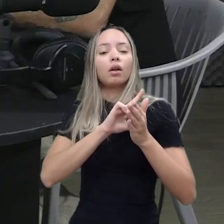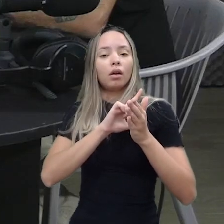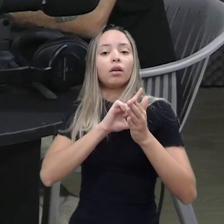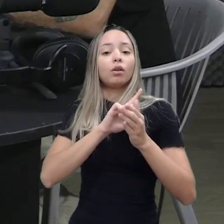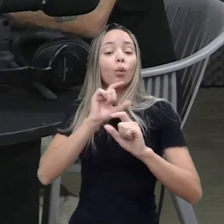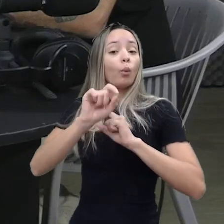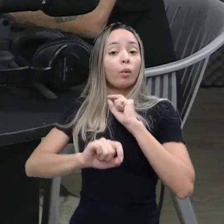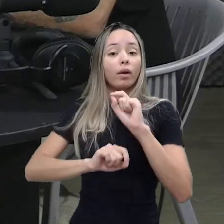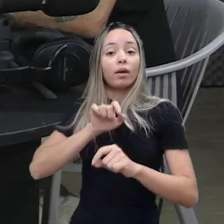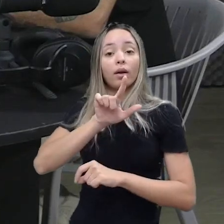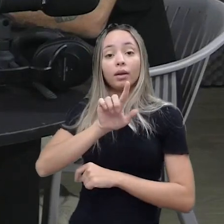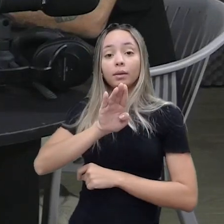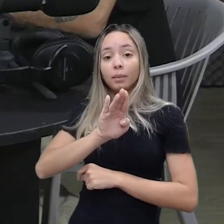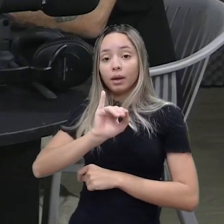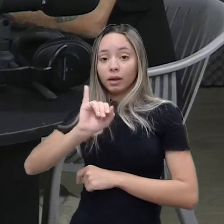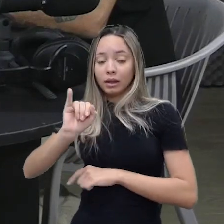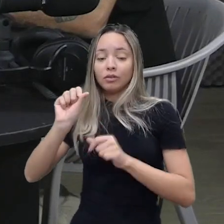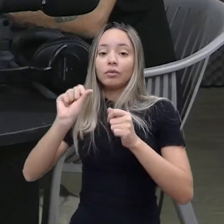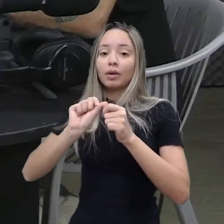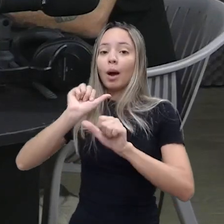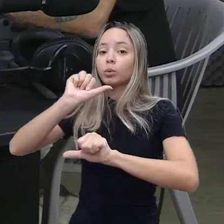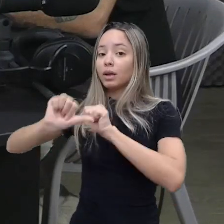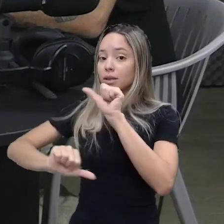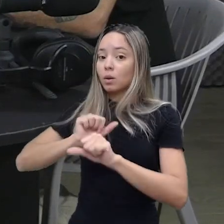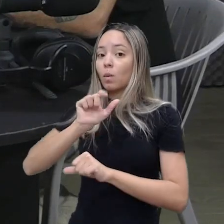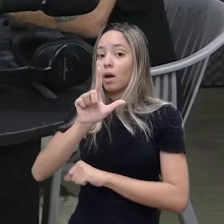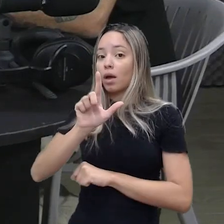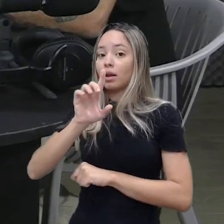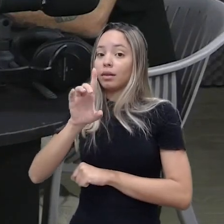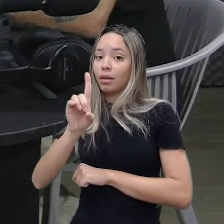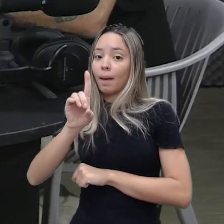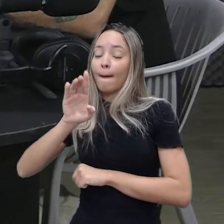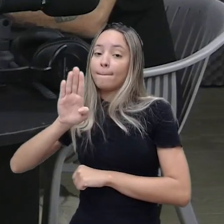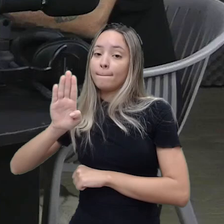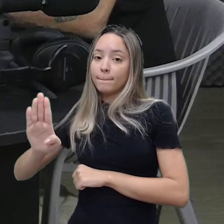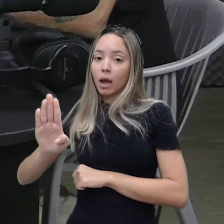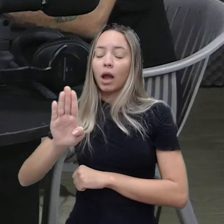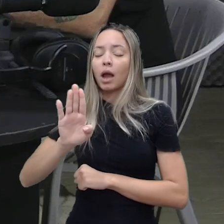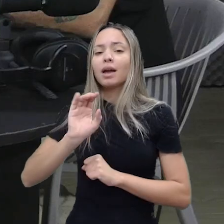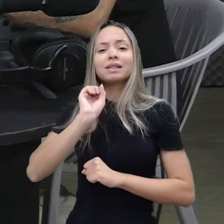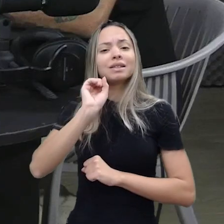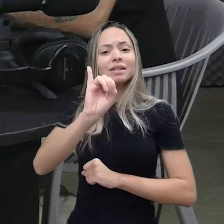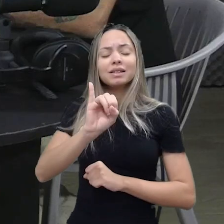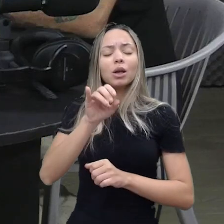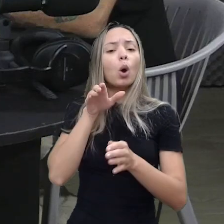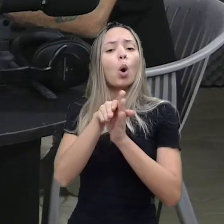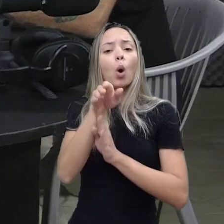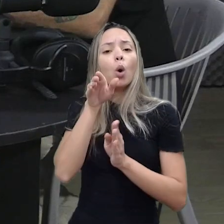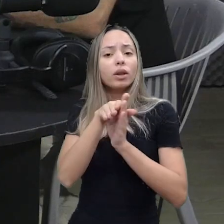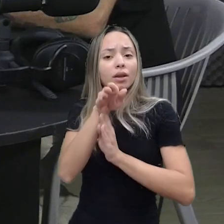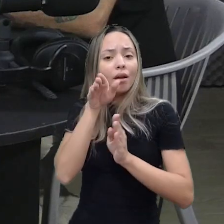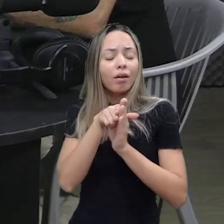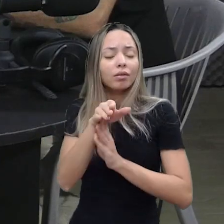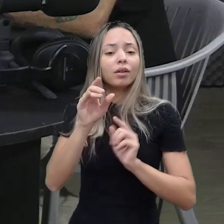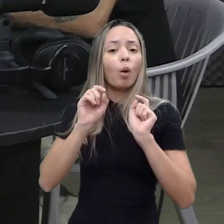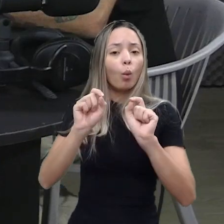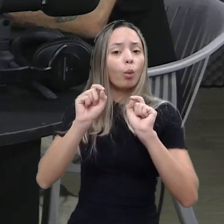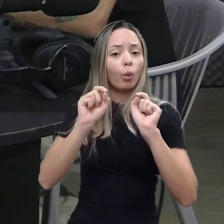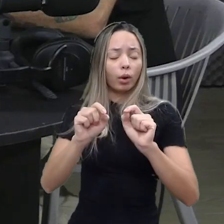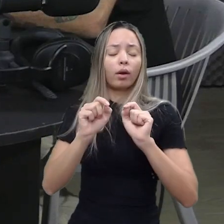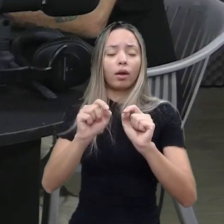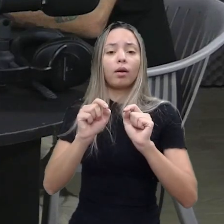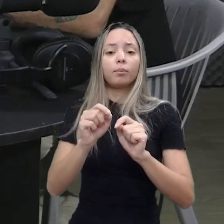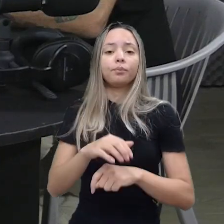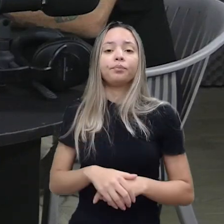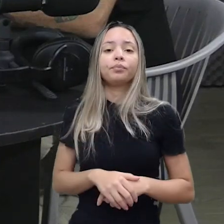LDB de 96, onde justamente se orienta, se recomenda, né, para